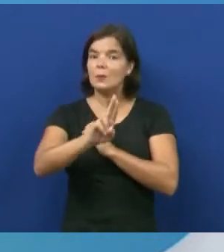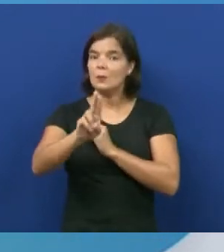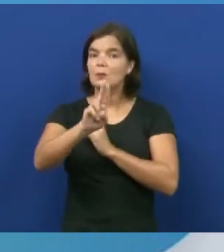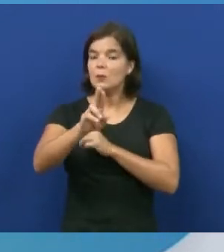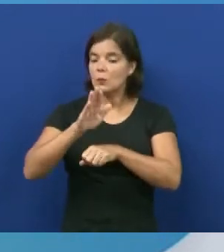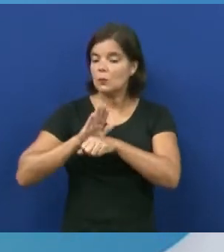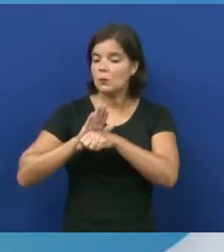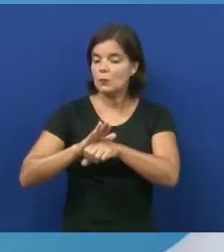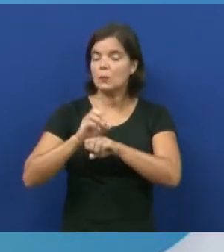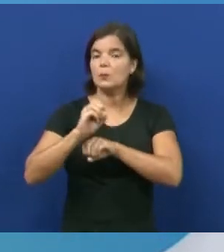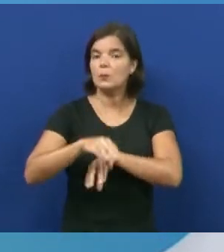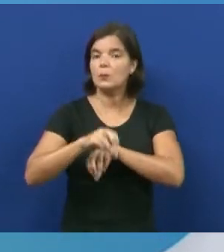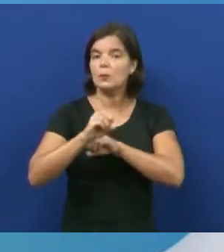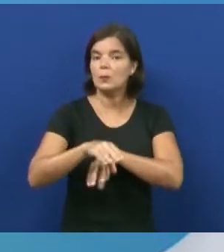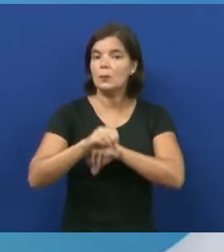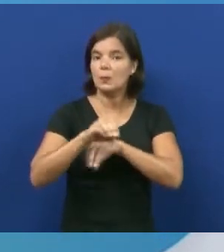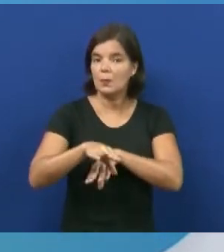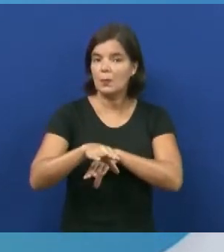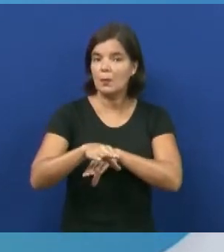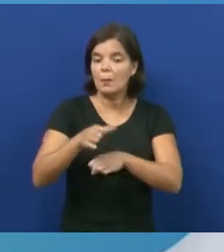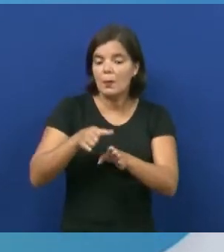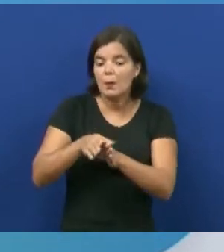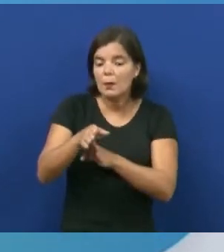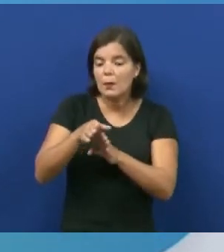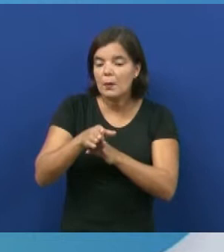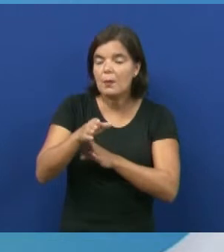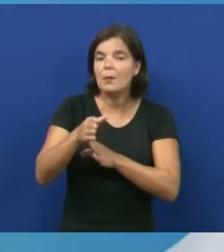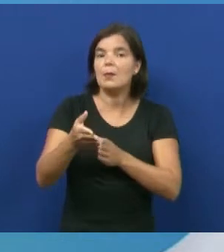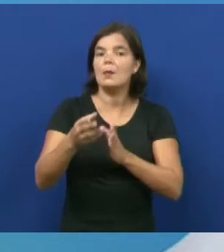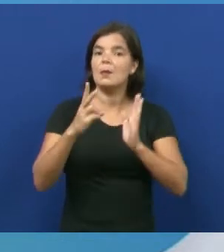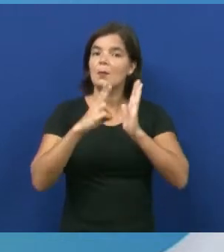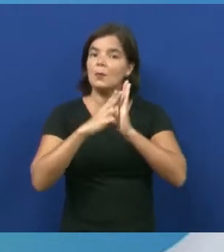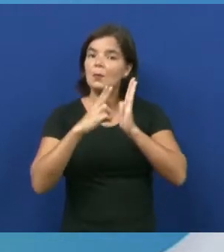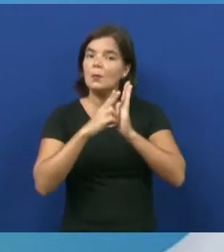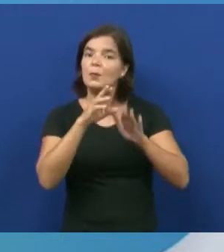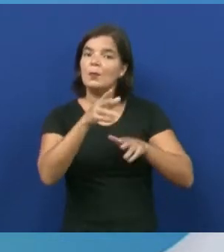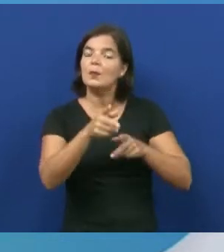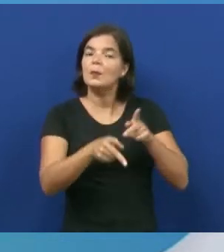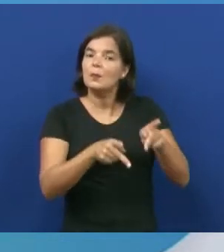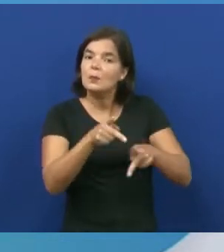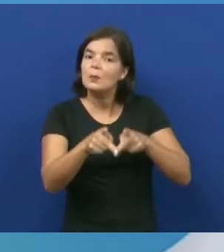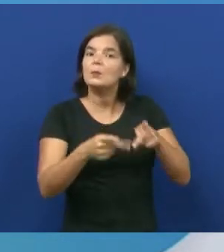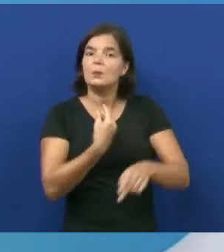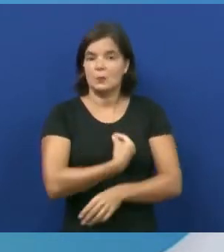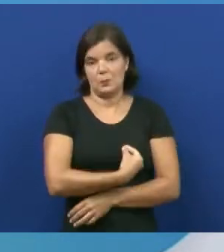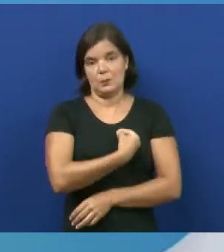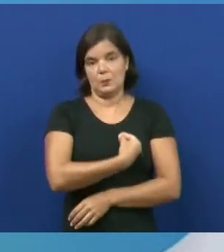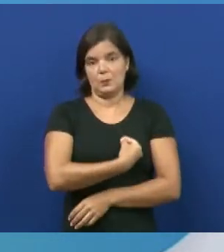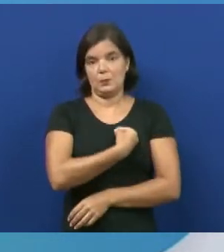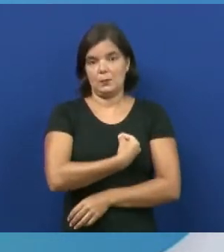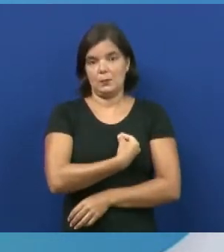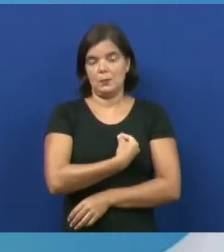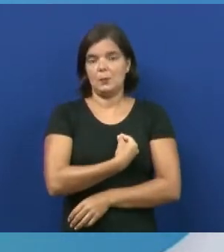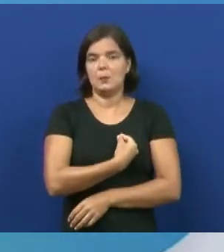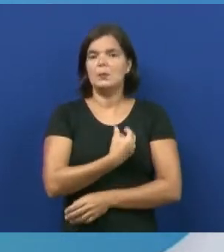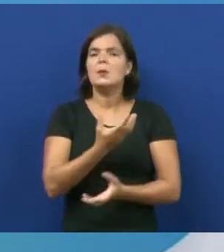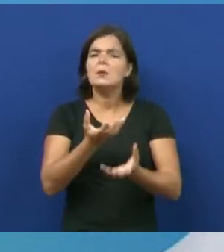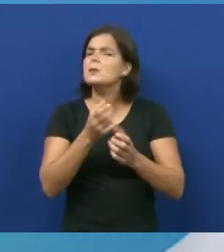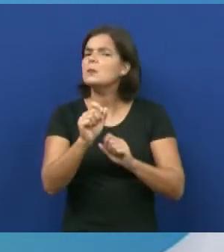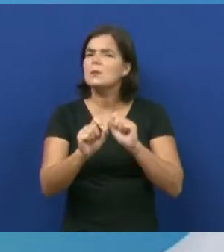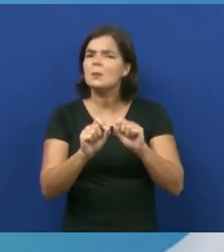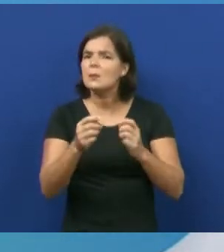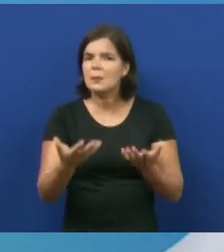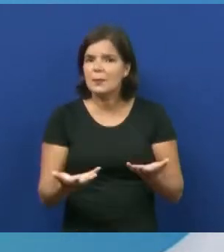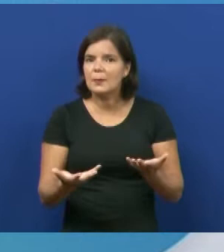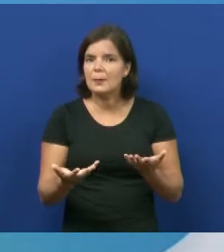ferramenta educativa para educar os povos nativos e os colonos que viviam na região. E o que era que eles queriam com